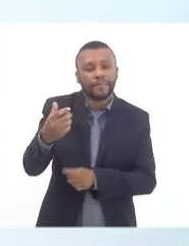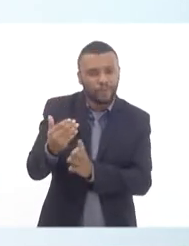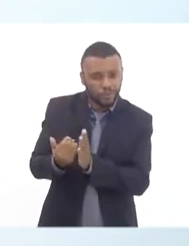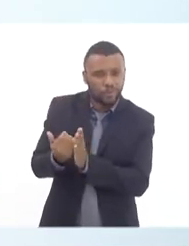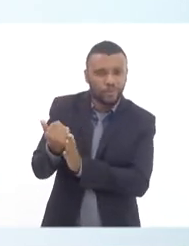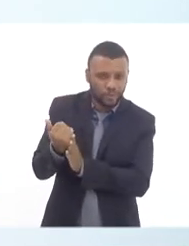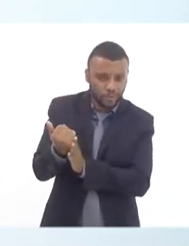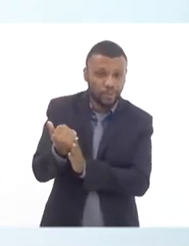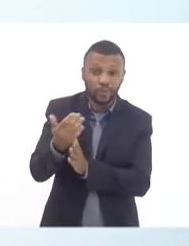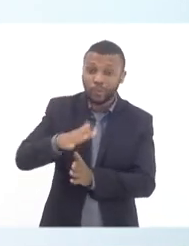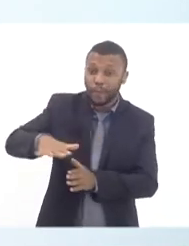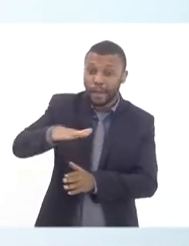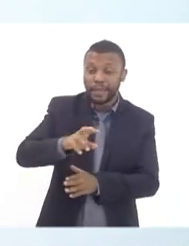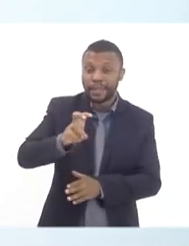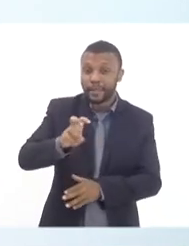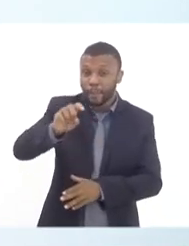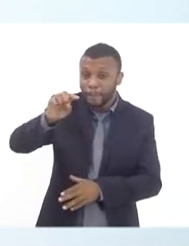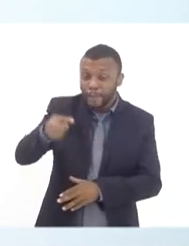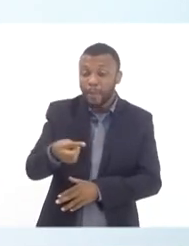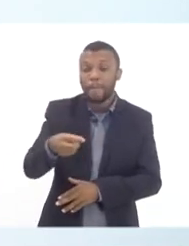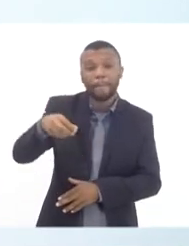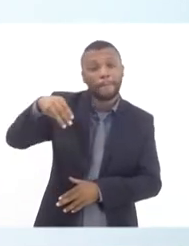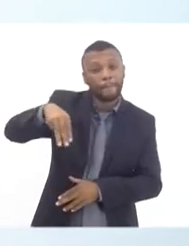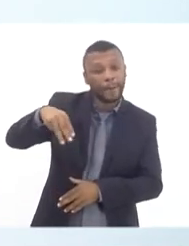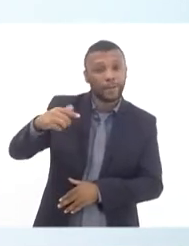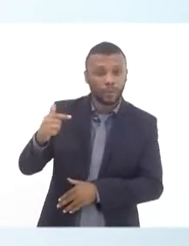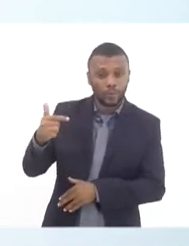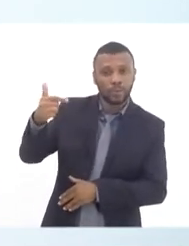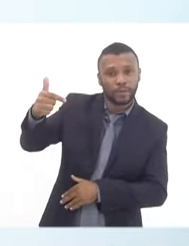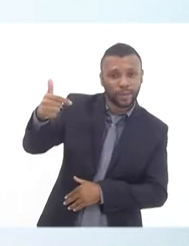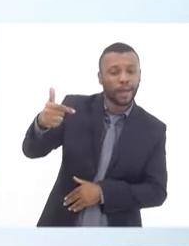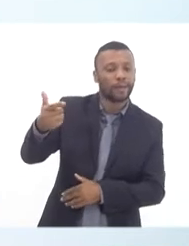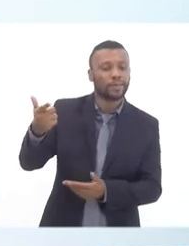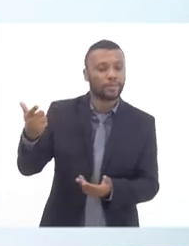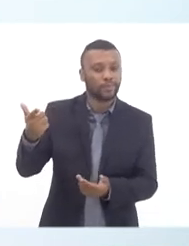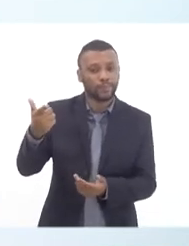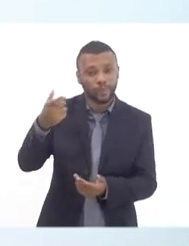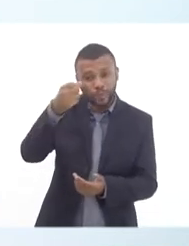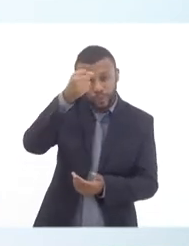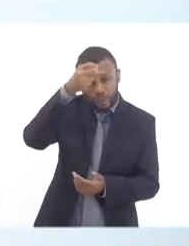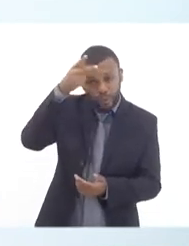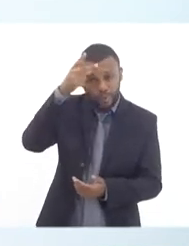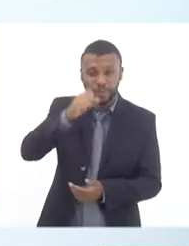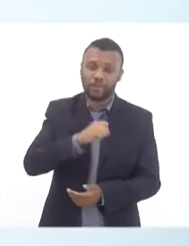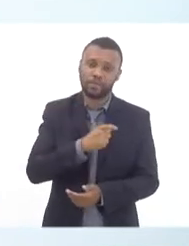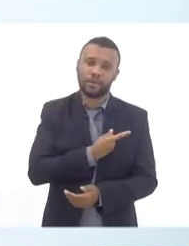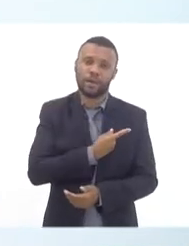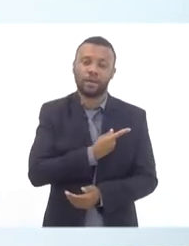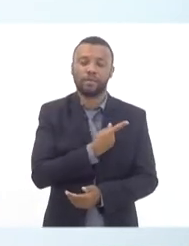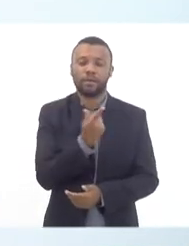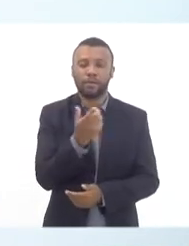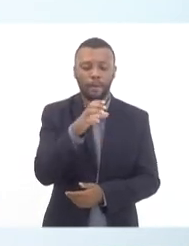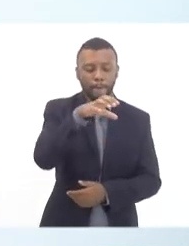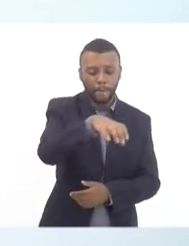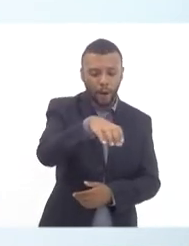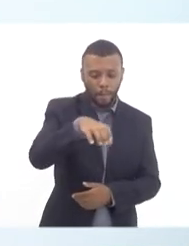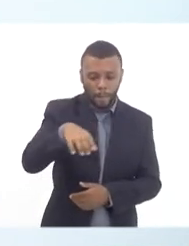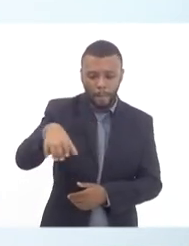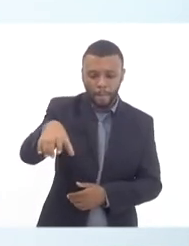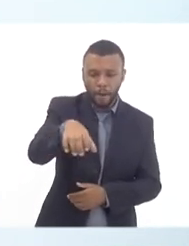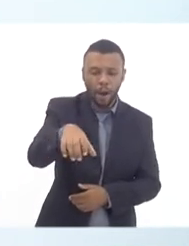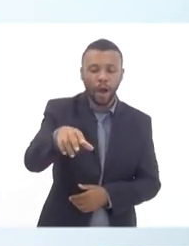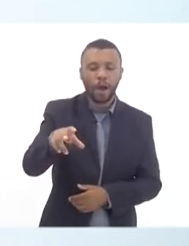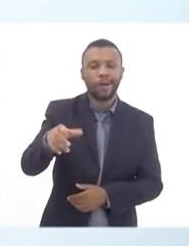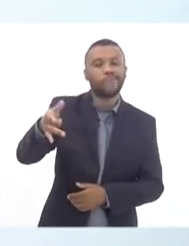mil metros quadrados, no bairro de mesmo nome. As instalações da Fazenda Colubandê ficaram sem uso